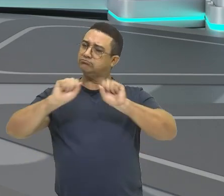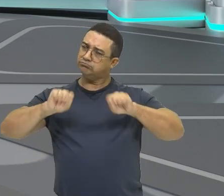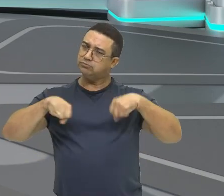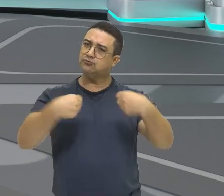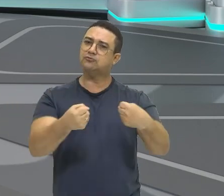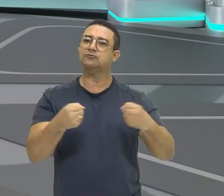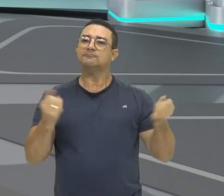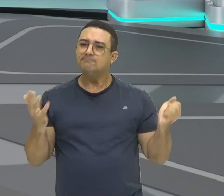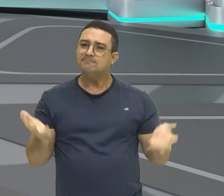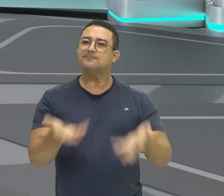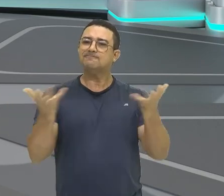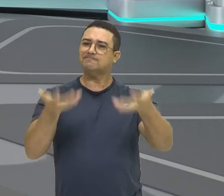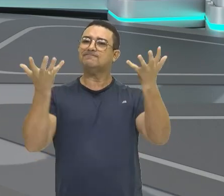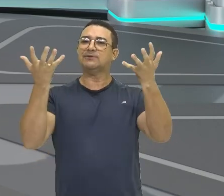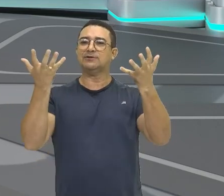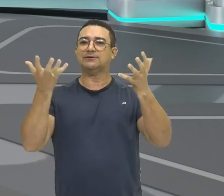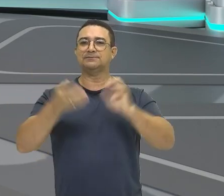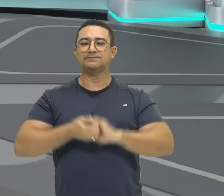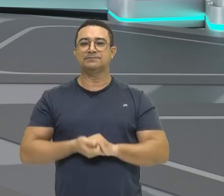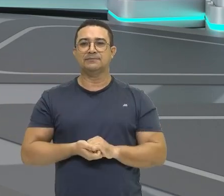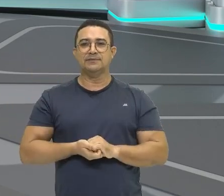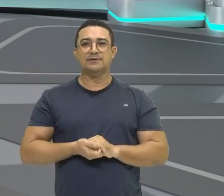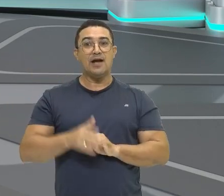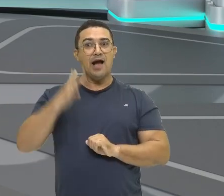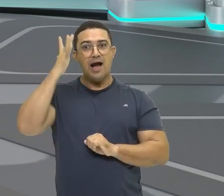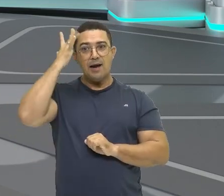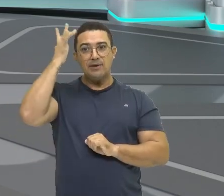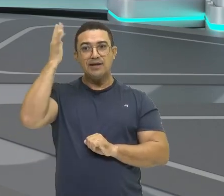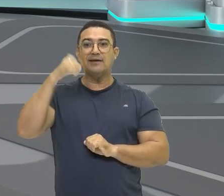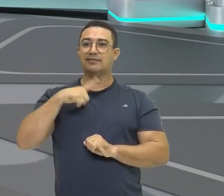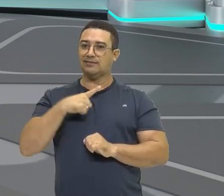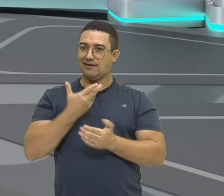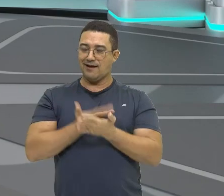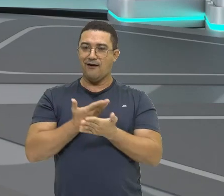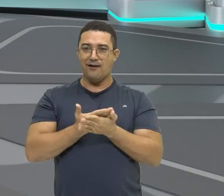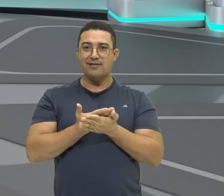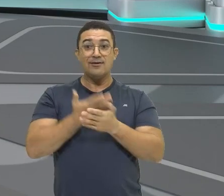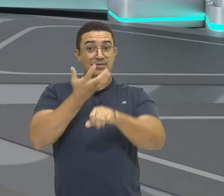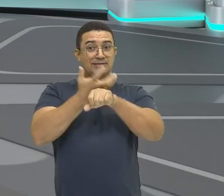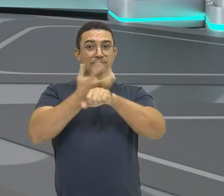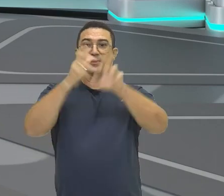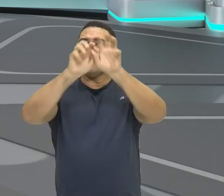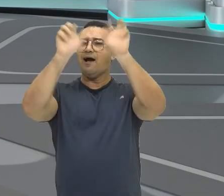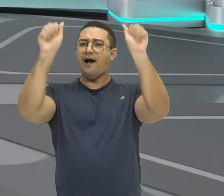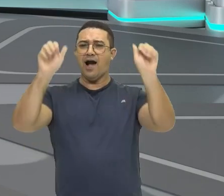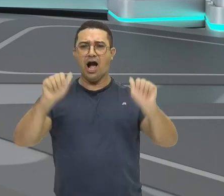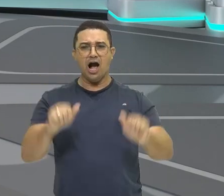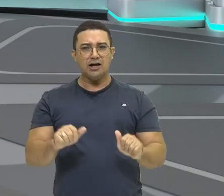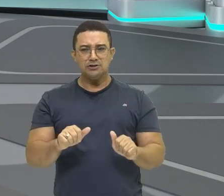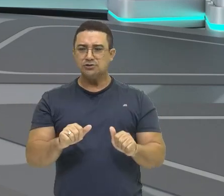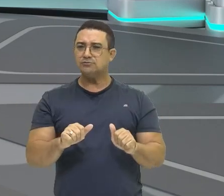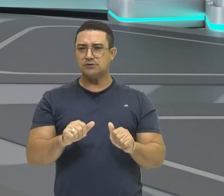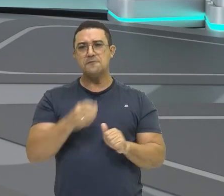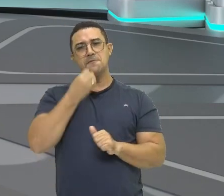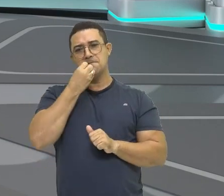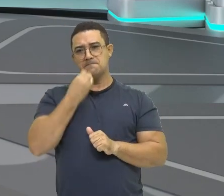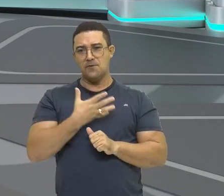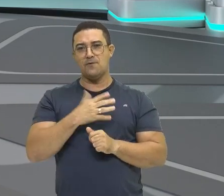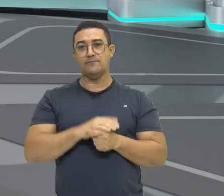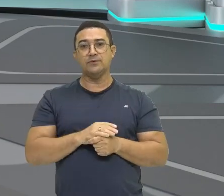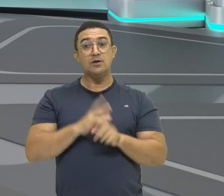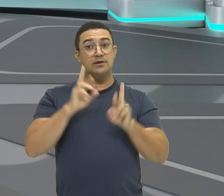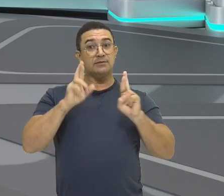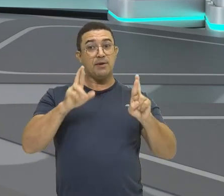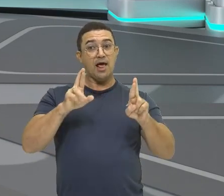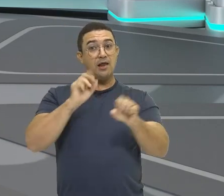aula e depois a gente já tem avaliação, não, Lúcia? Sim. O componente de arte, ele é intenso. Então, nós esperamos vocês na aula de amanhã,